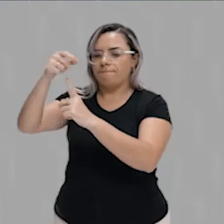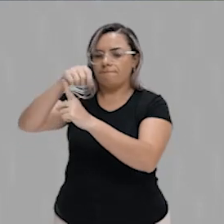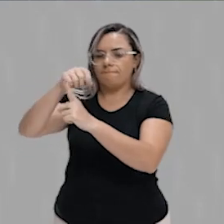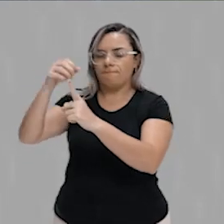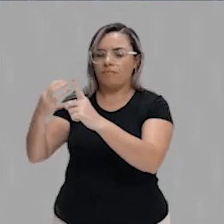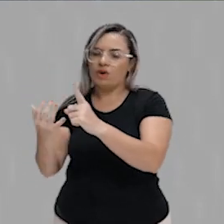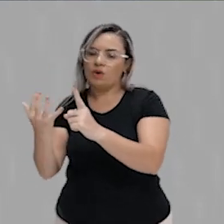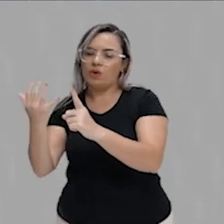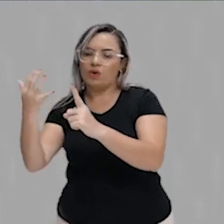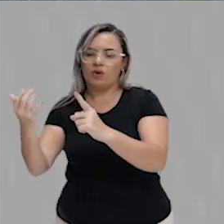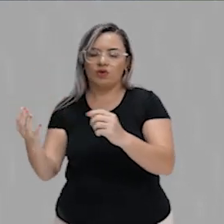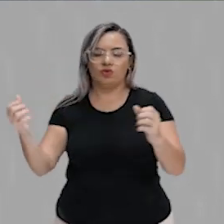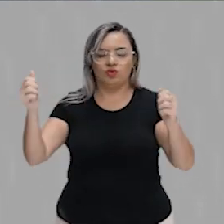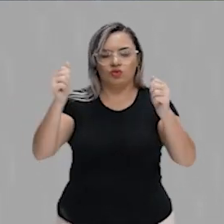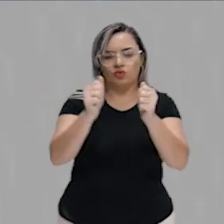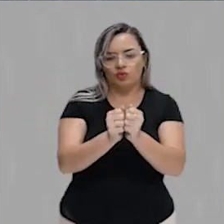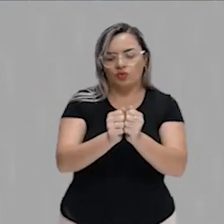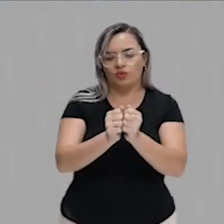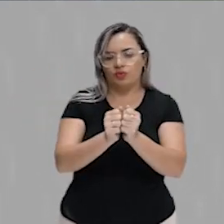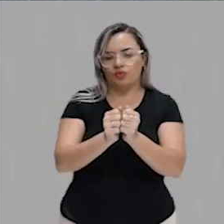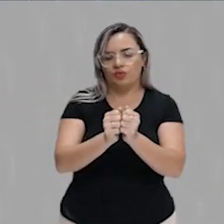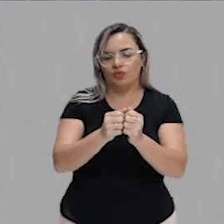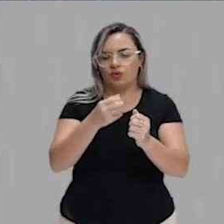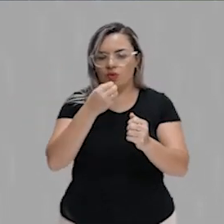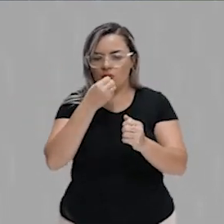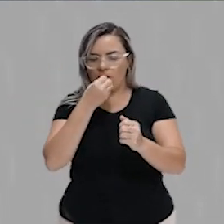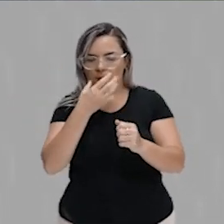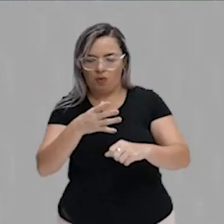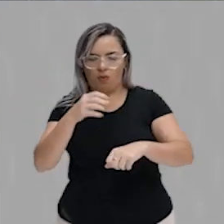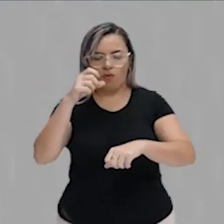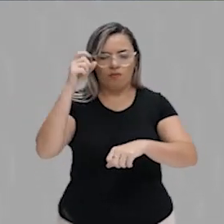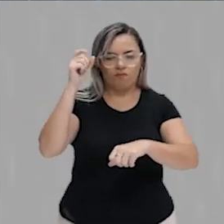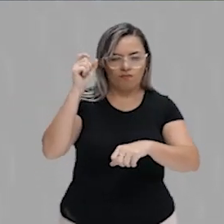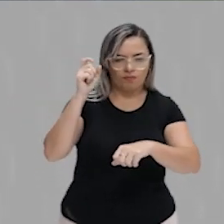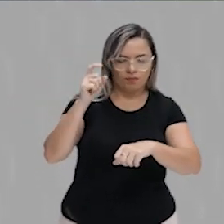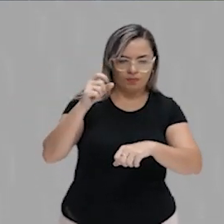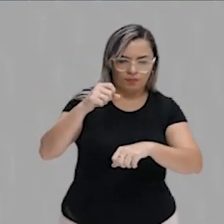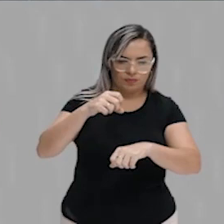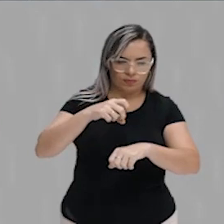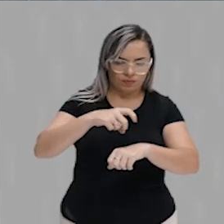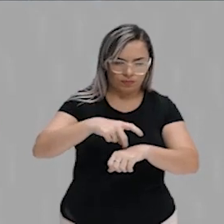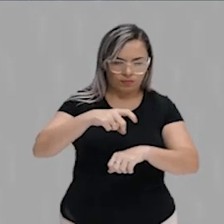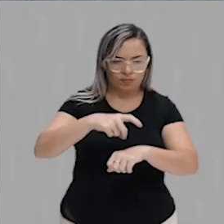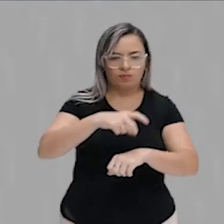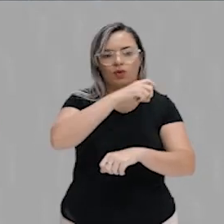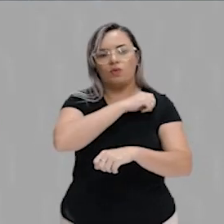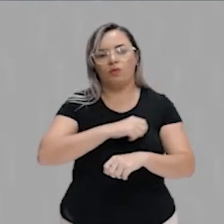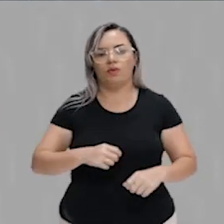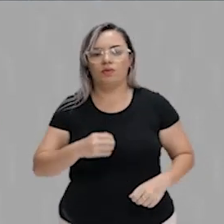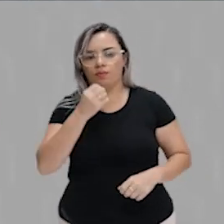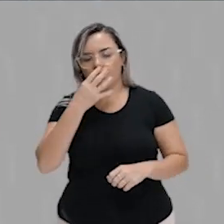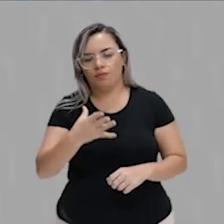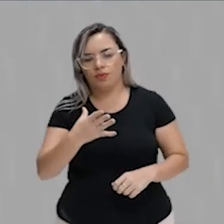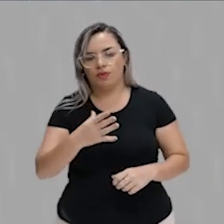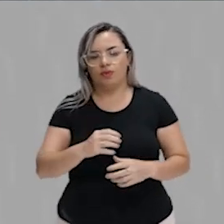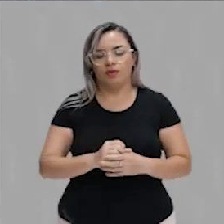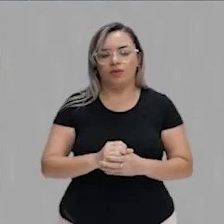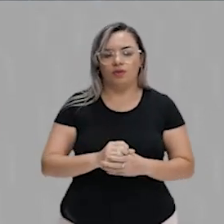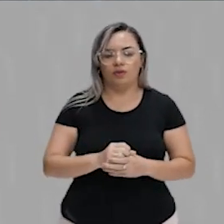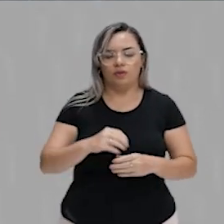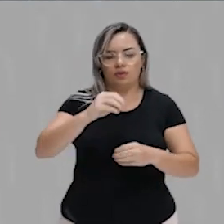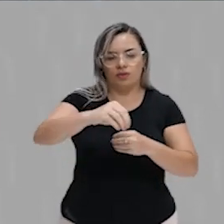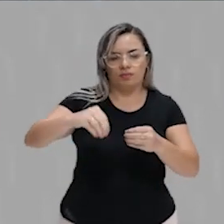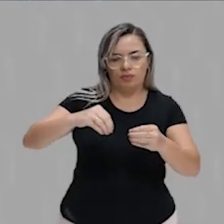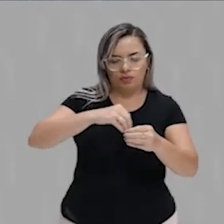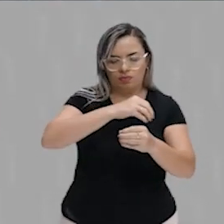o fruto amadureça. Gás etileno, representado aqui por essa molécula C2H4. Tá?